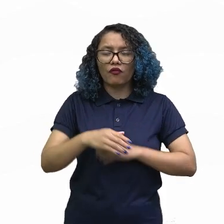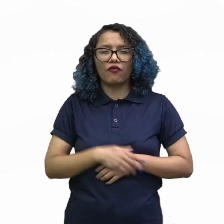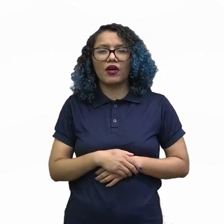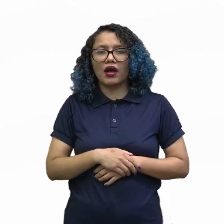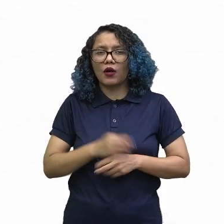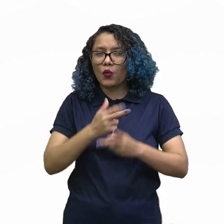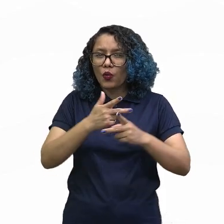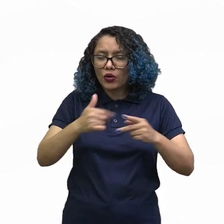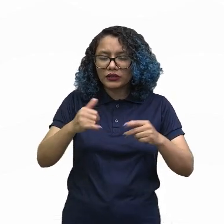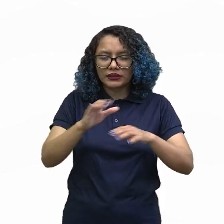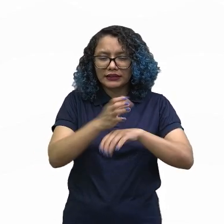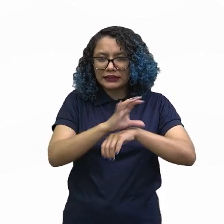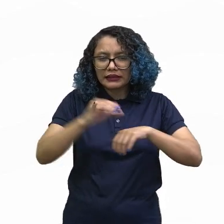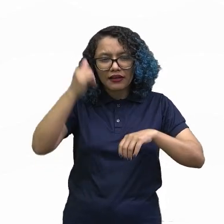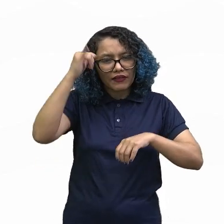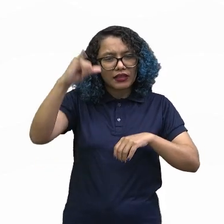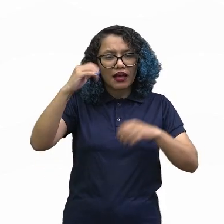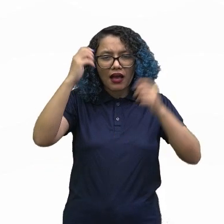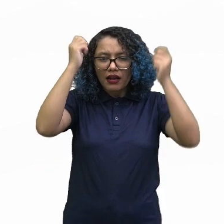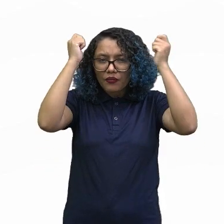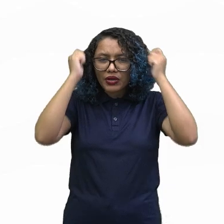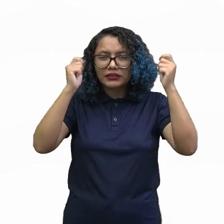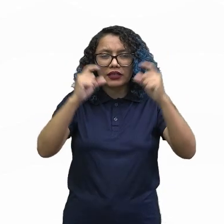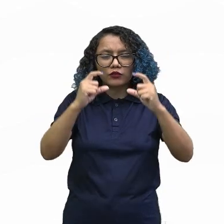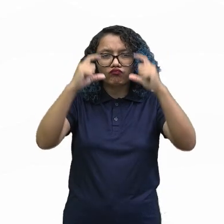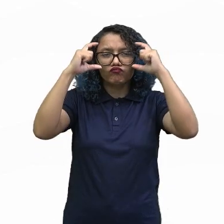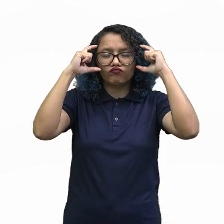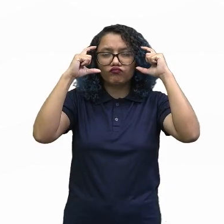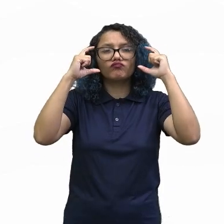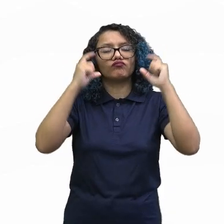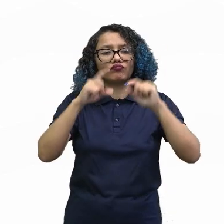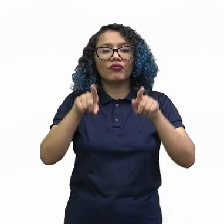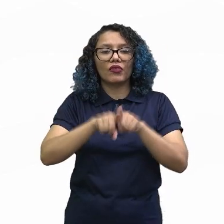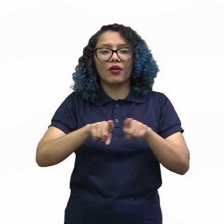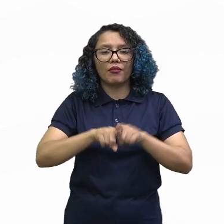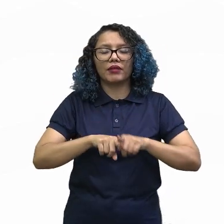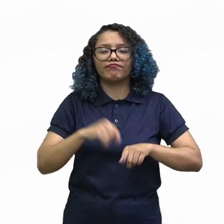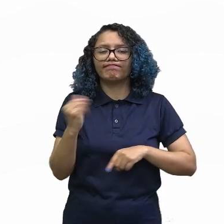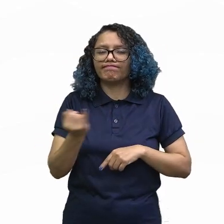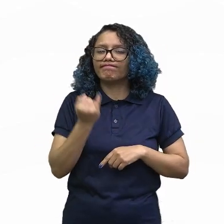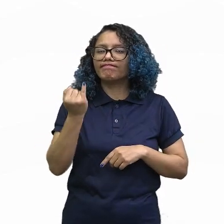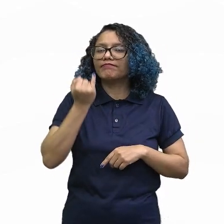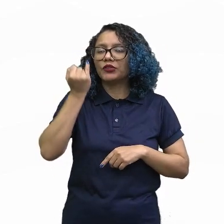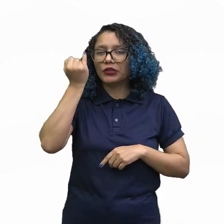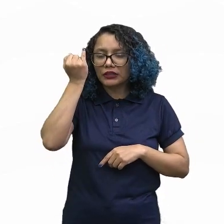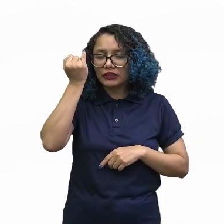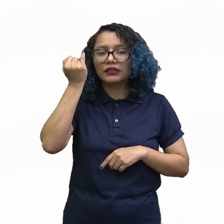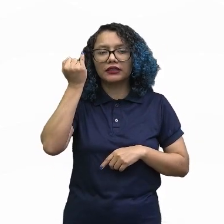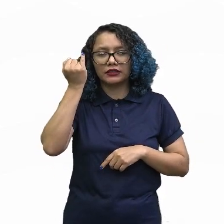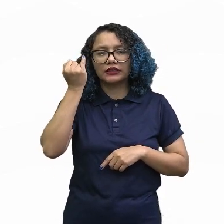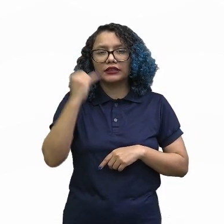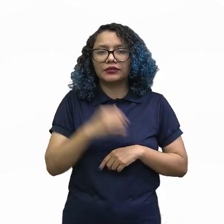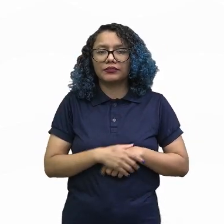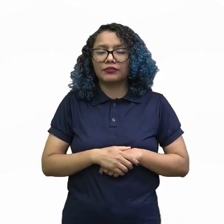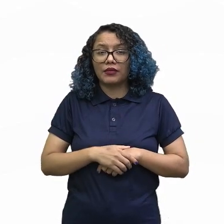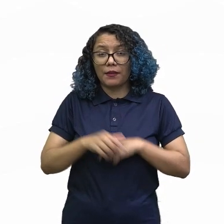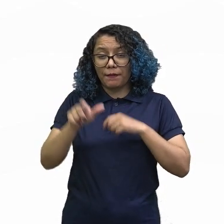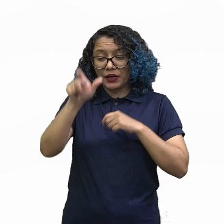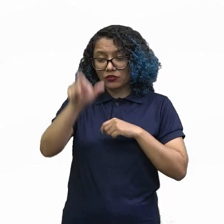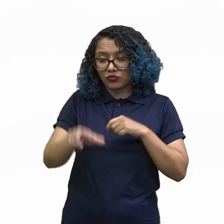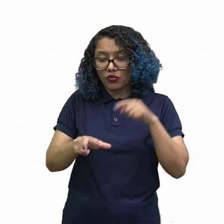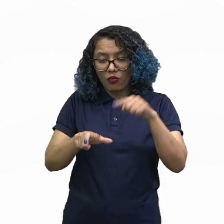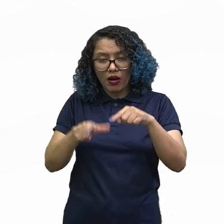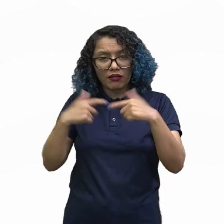isolantes, capacetes e óculos de proteção. É importante para garantir a segurança do